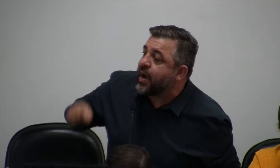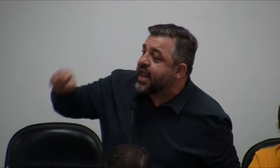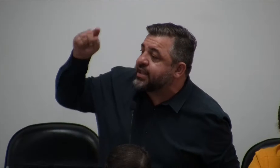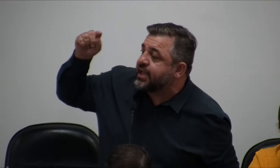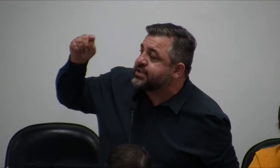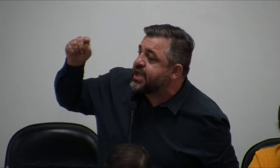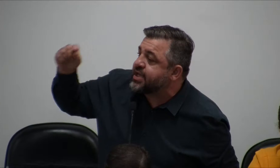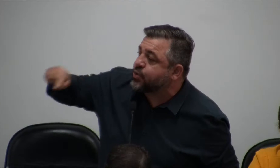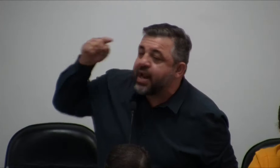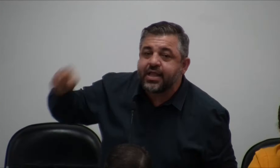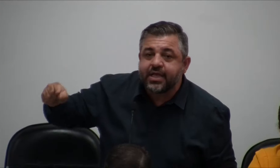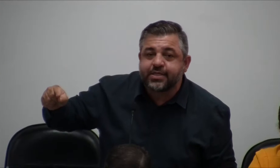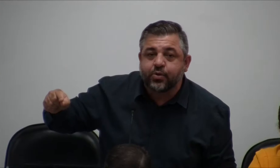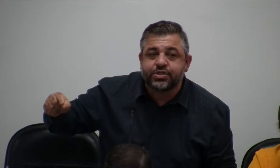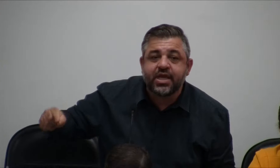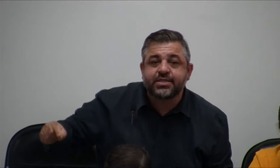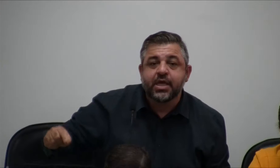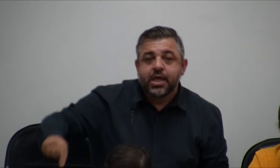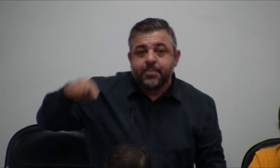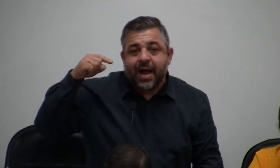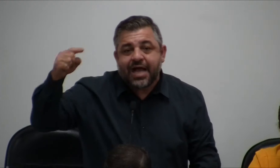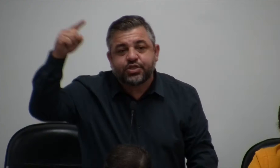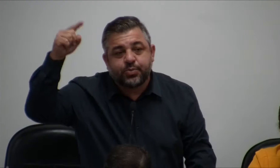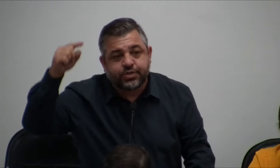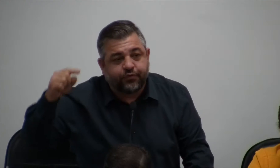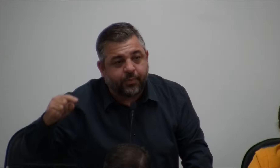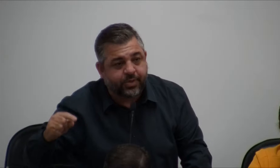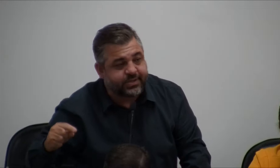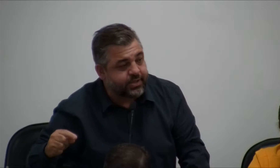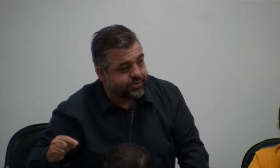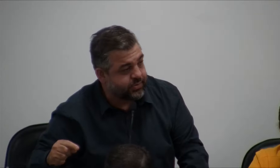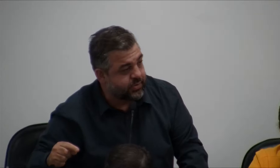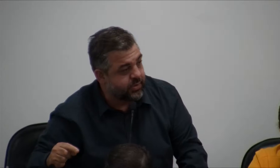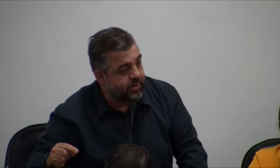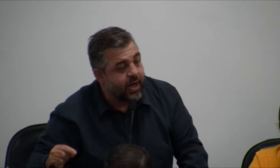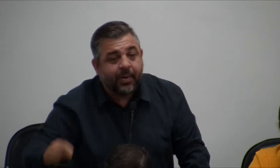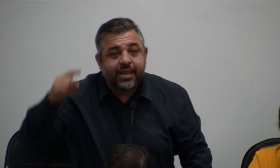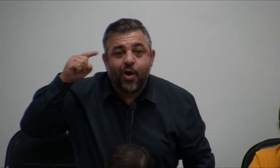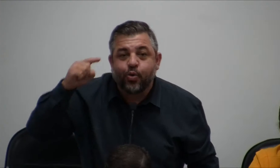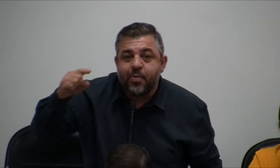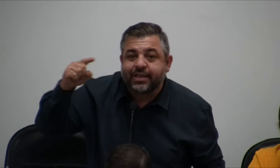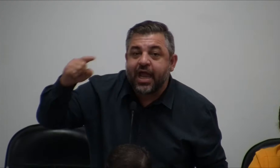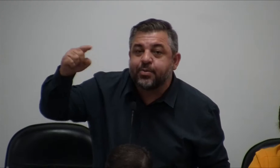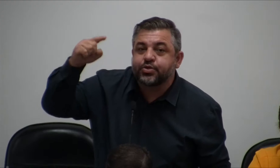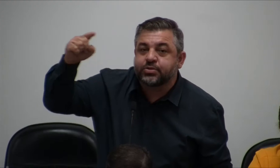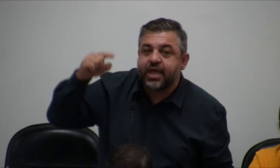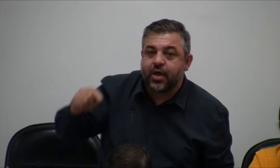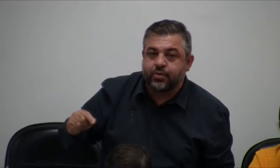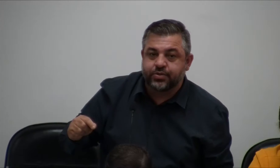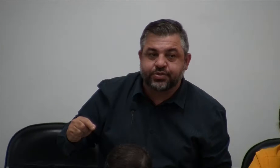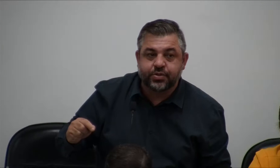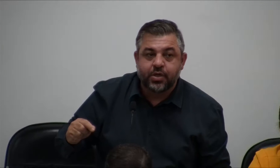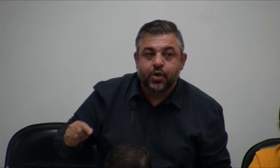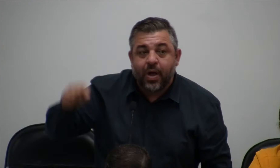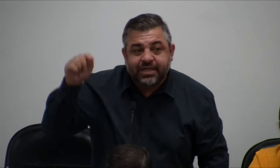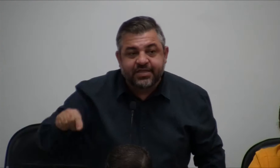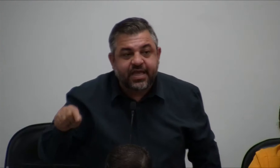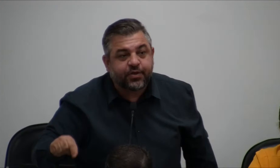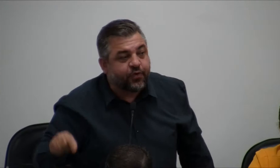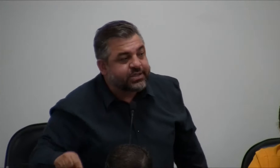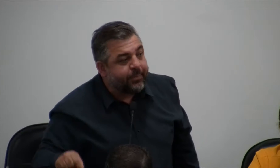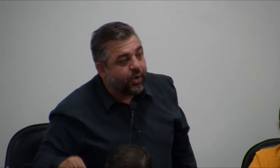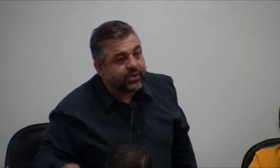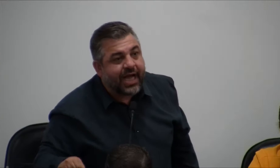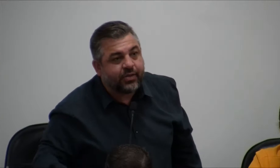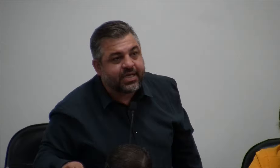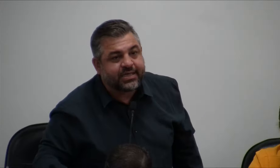usar 40 dias, 45 dias e máximo se for preciso, para não cometermos os erros. Quantas vezes